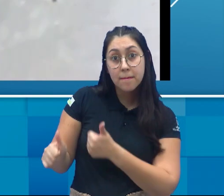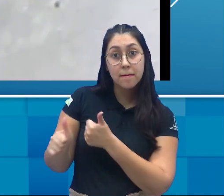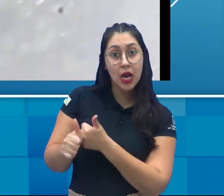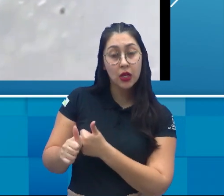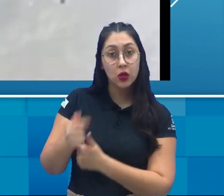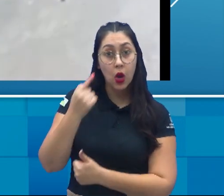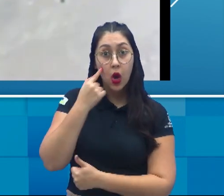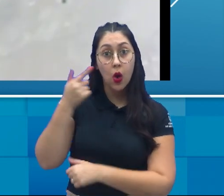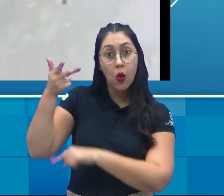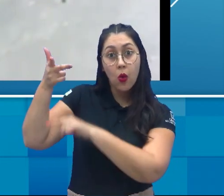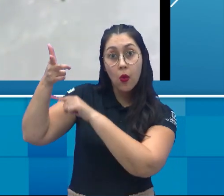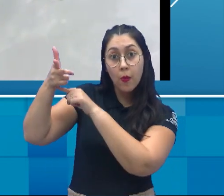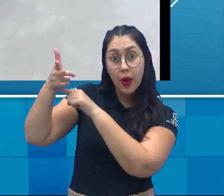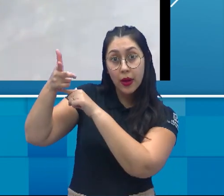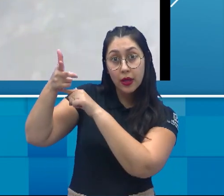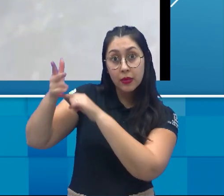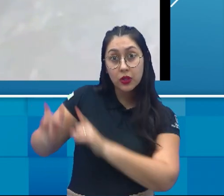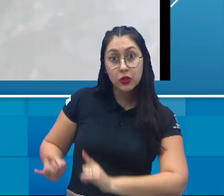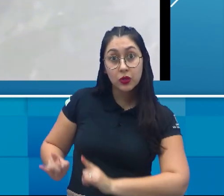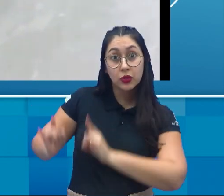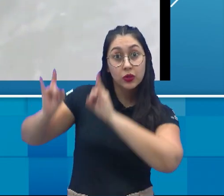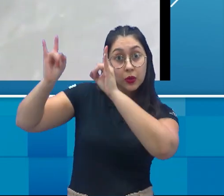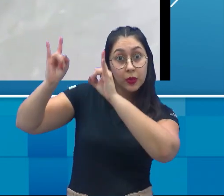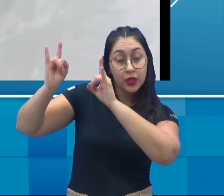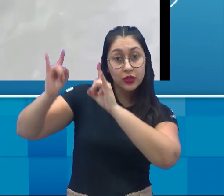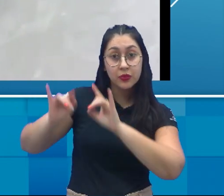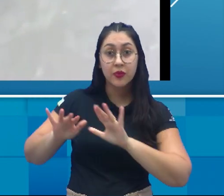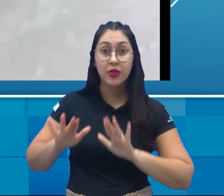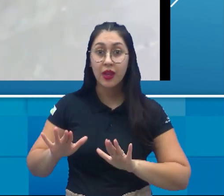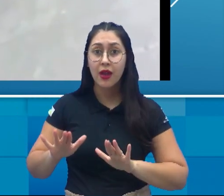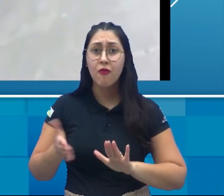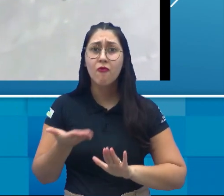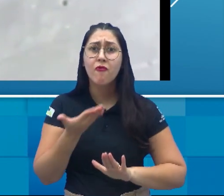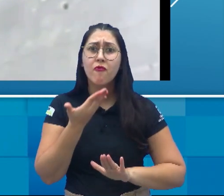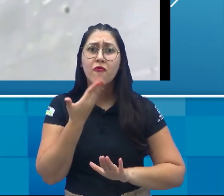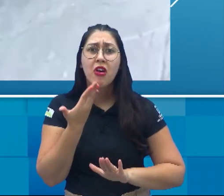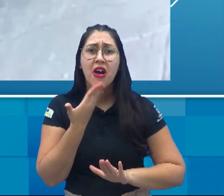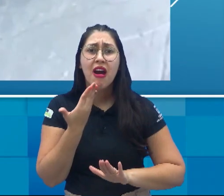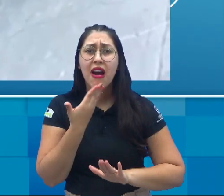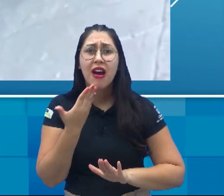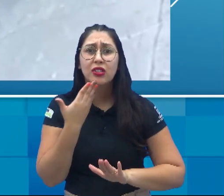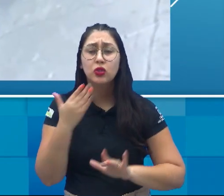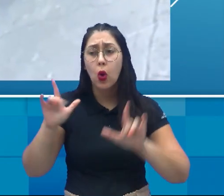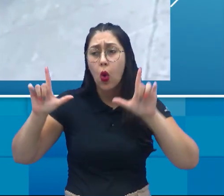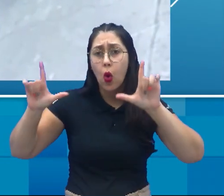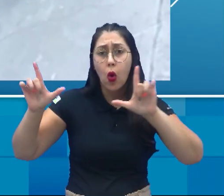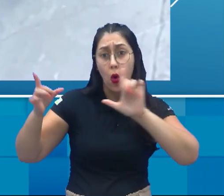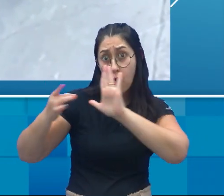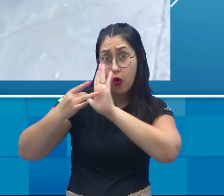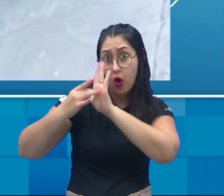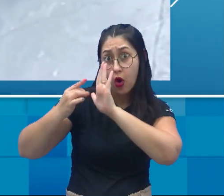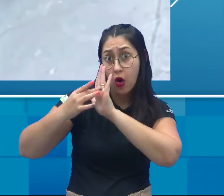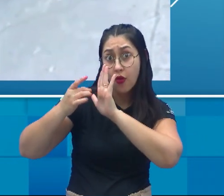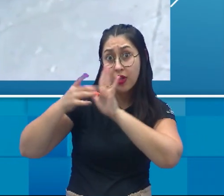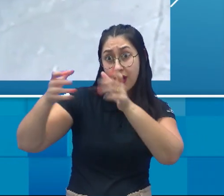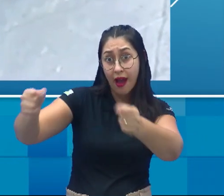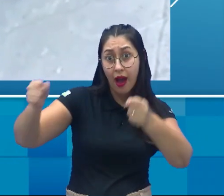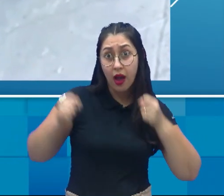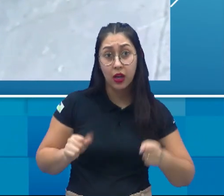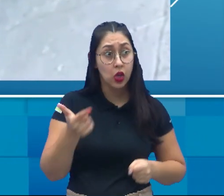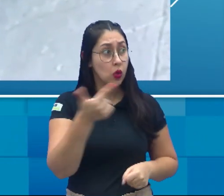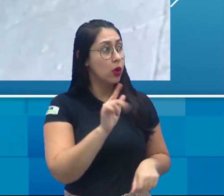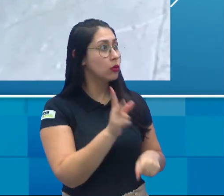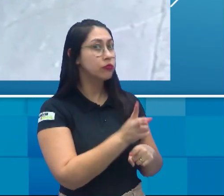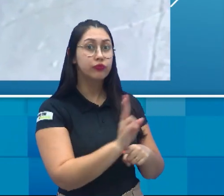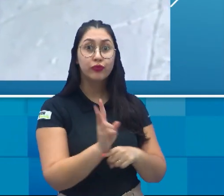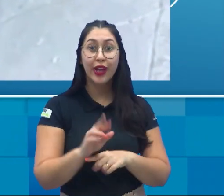câmera do prédio, e ele tira com uma facilidade, em alguns segundos, o vidro do carro, enquanto o outro dá cobertura. Como ele é bem magro,